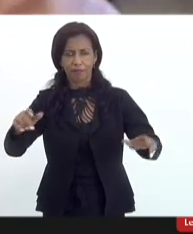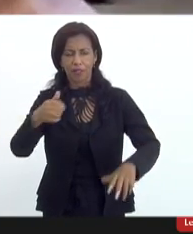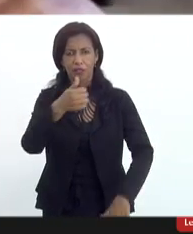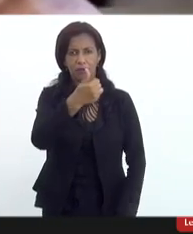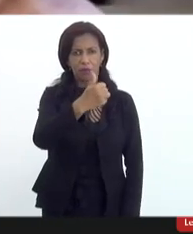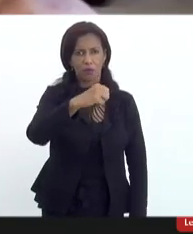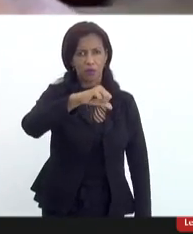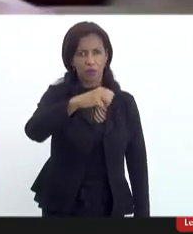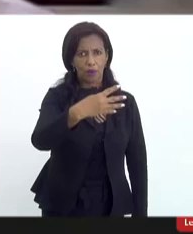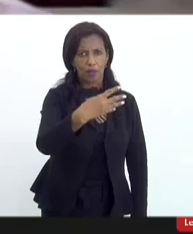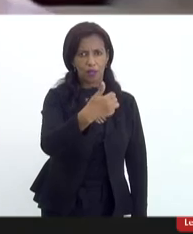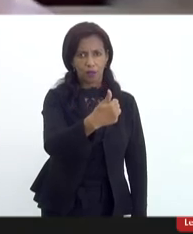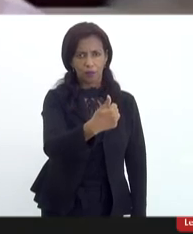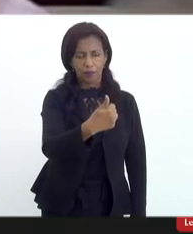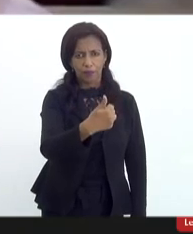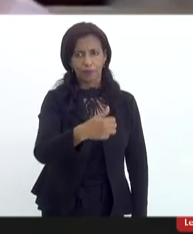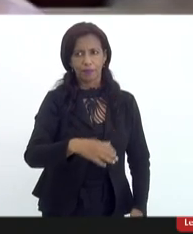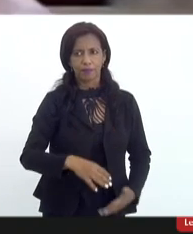1941,